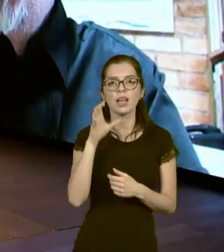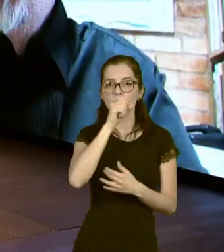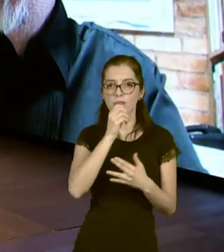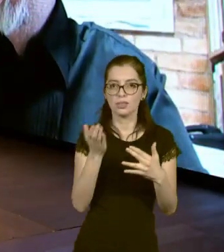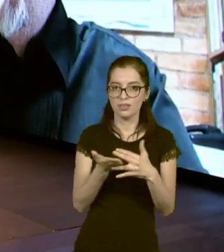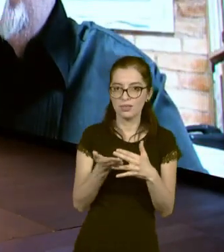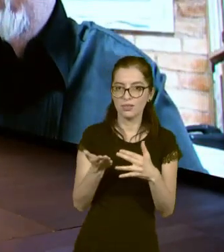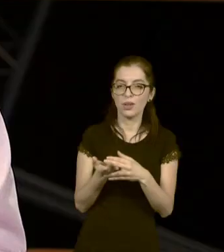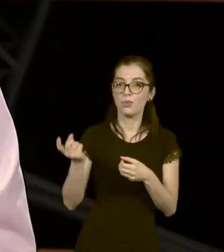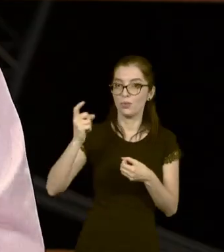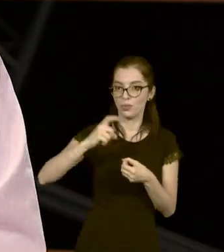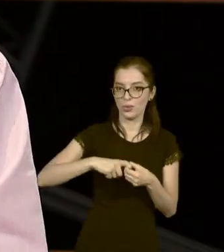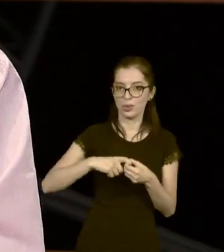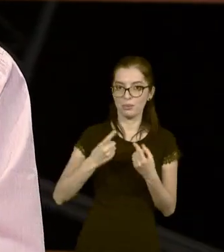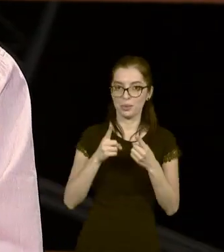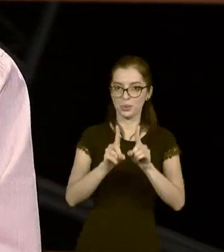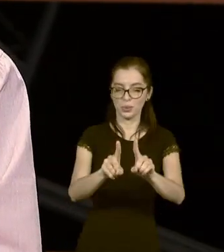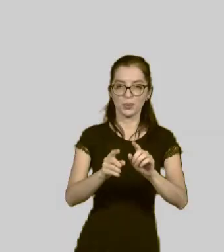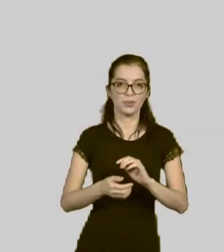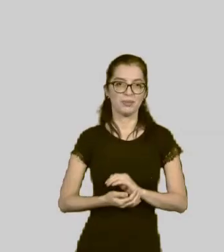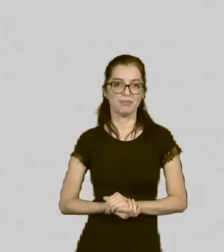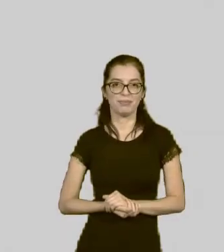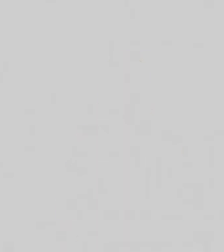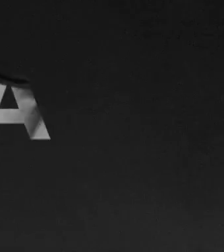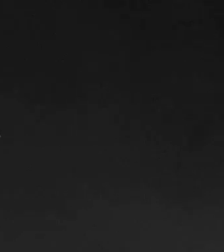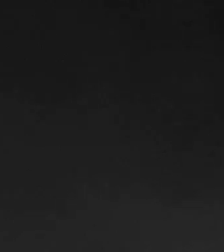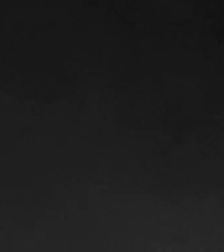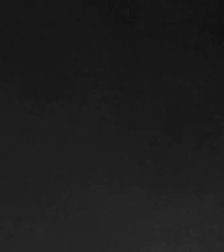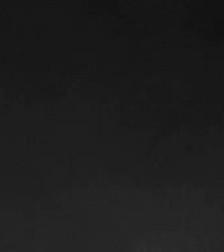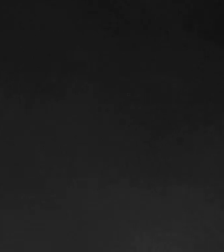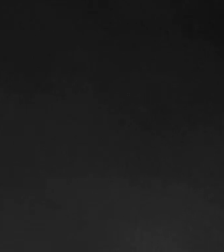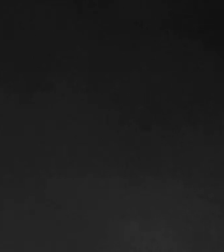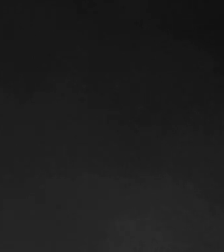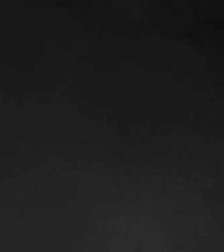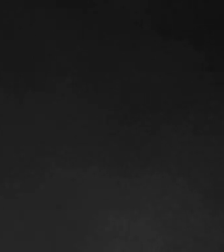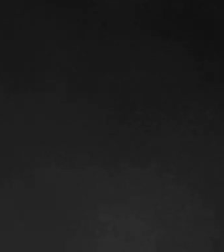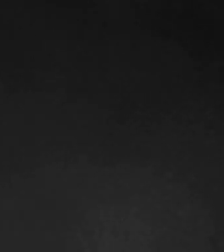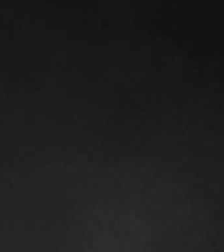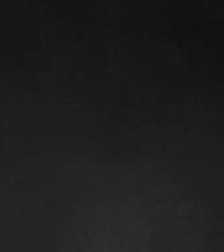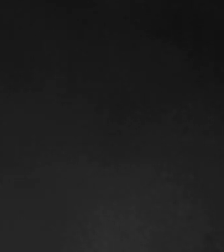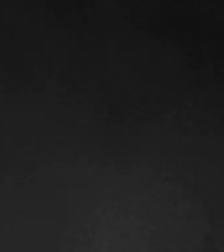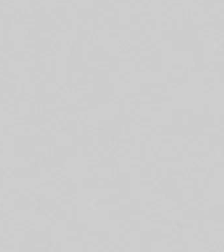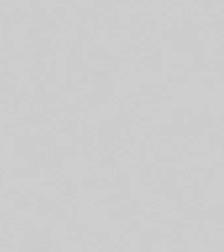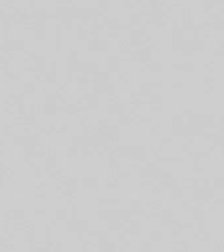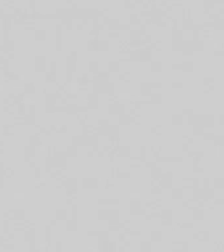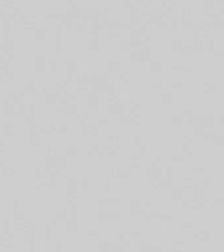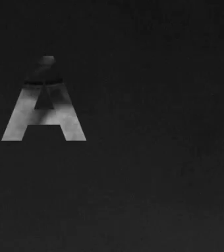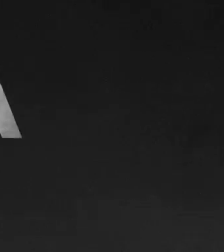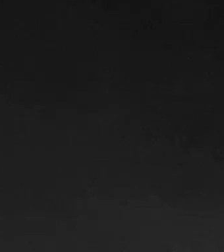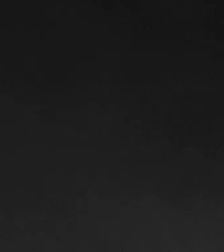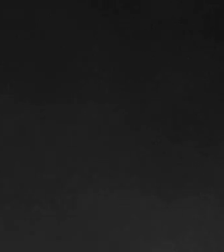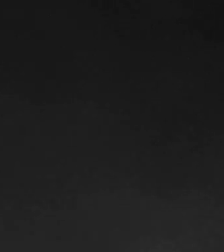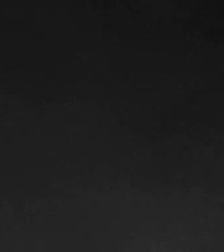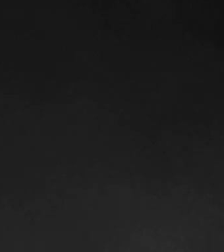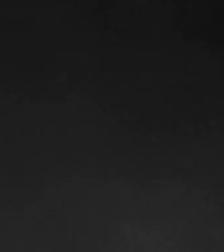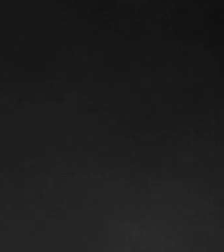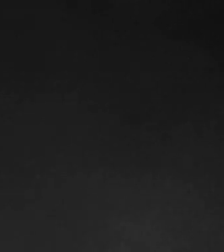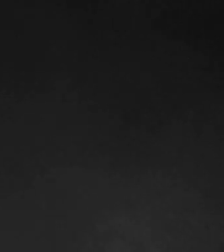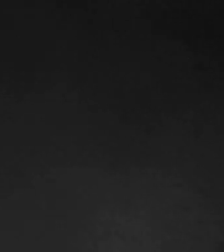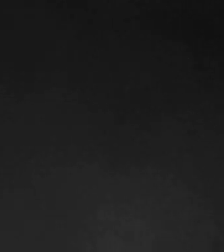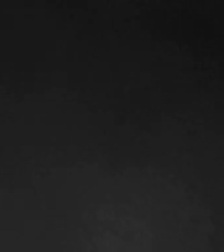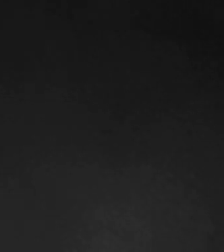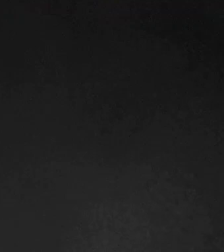para entender, né, gente? As pessoas tinham ido lá para participar de uma história com ele, não uma história com o assistente dele, né? Ulisses, a gente